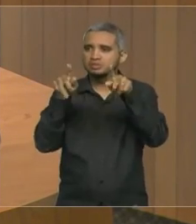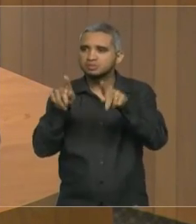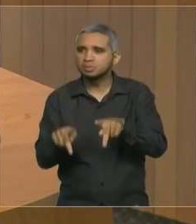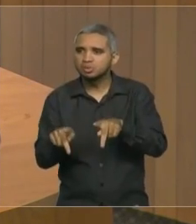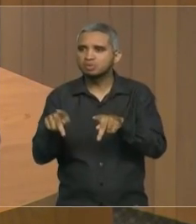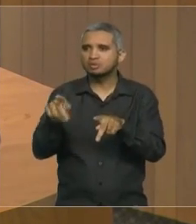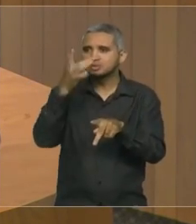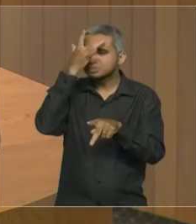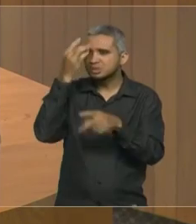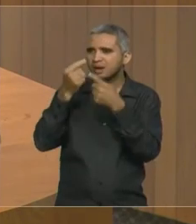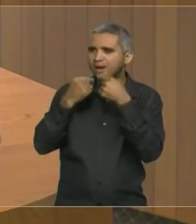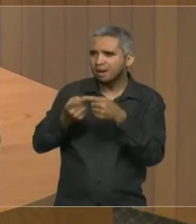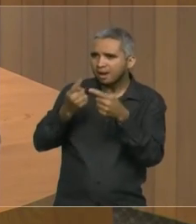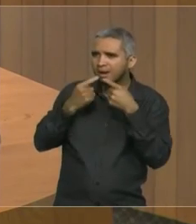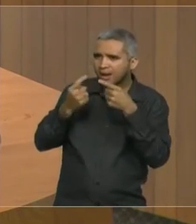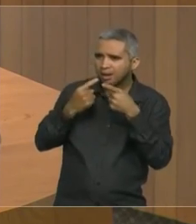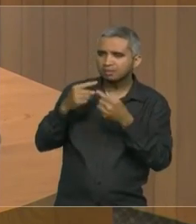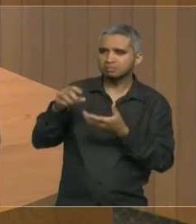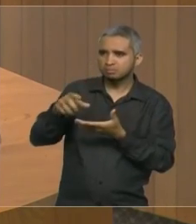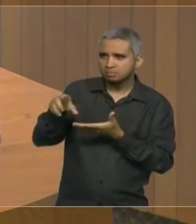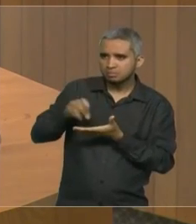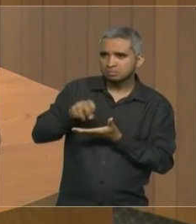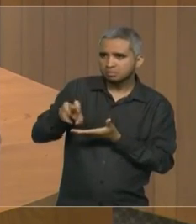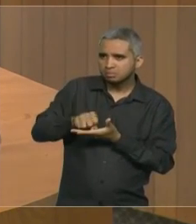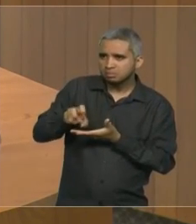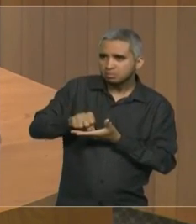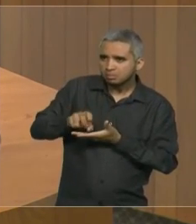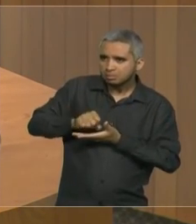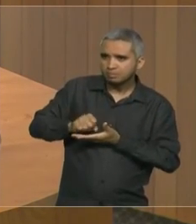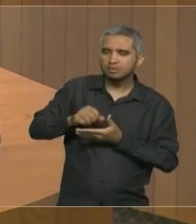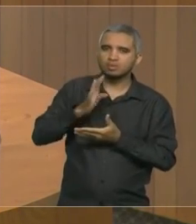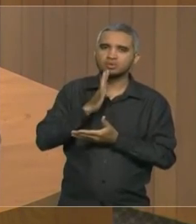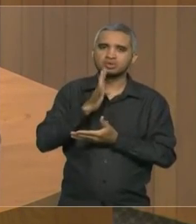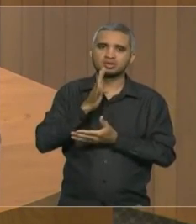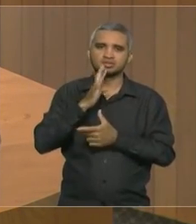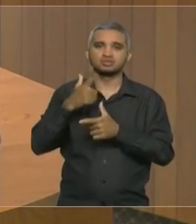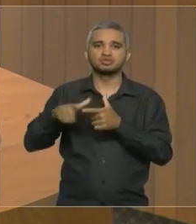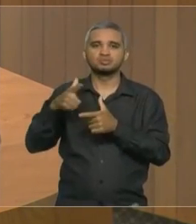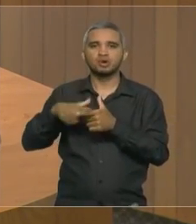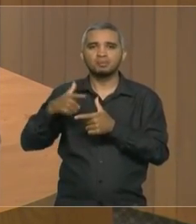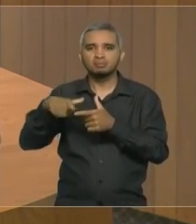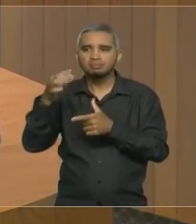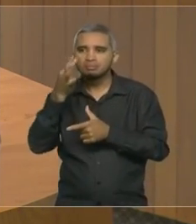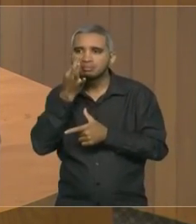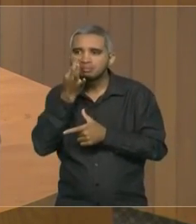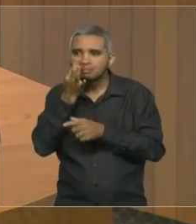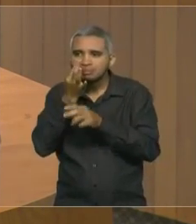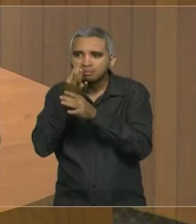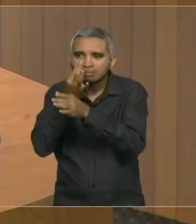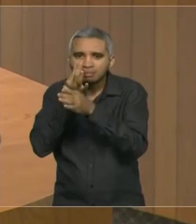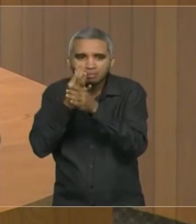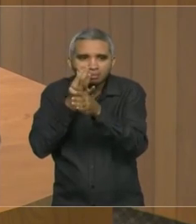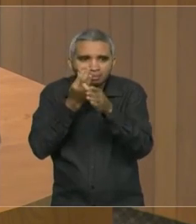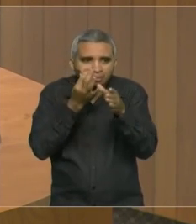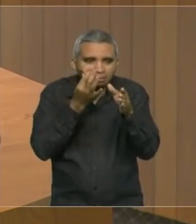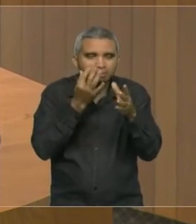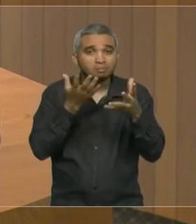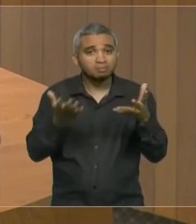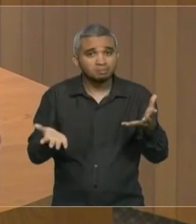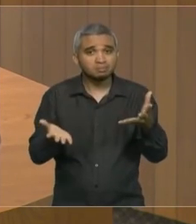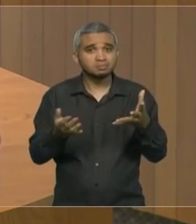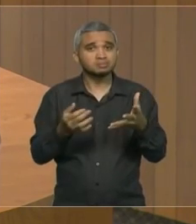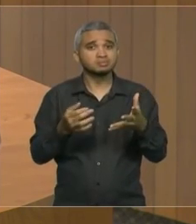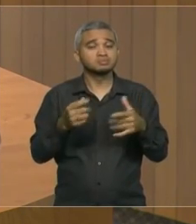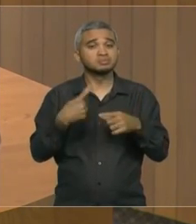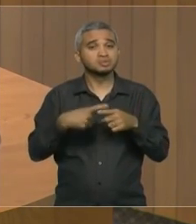população, ouvindo a população e conhecendo os problemas de perto. Porque, ao conhecer os problemas de perto, por meio da